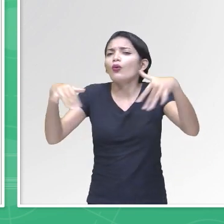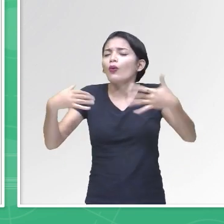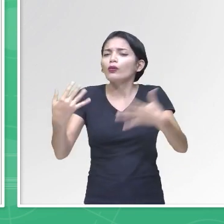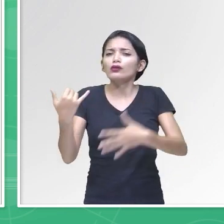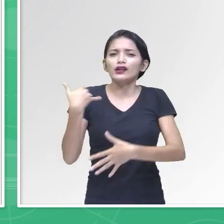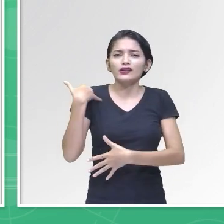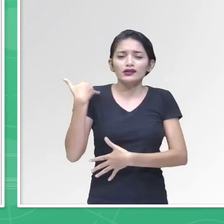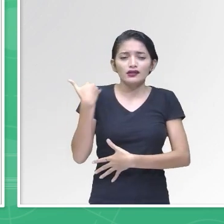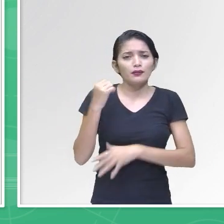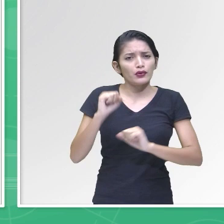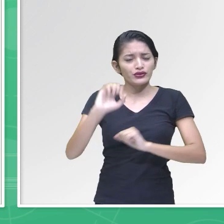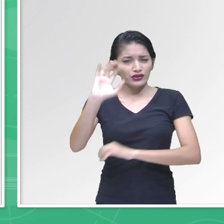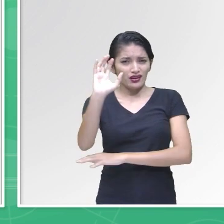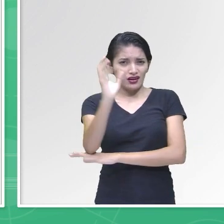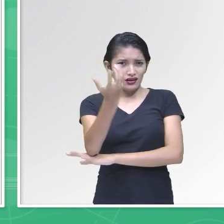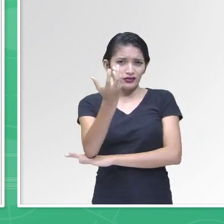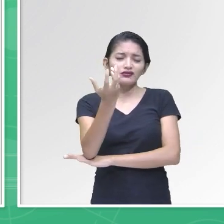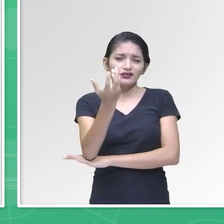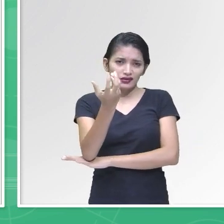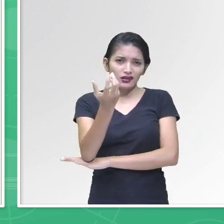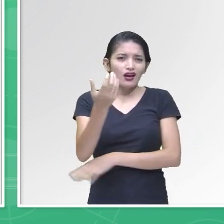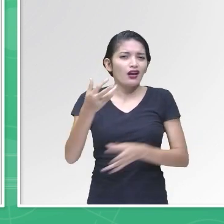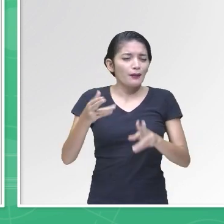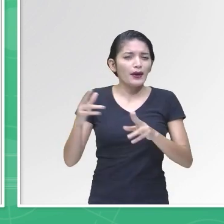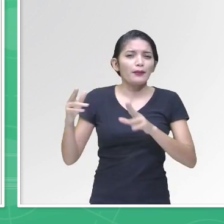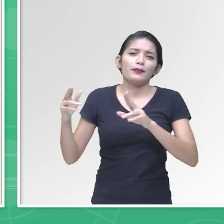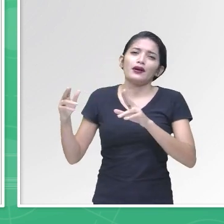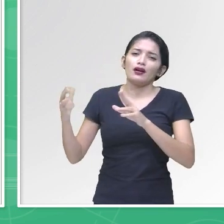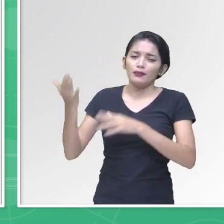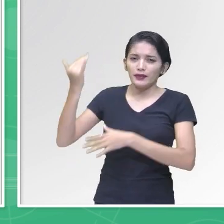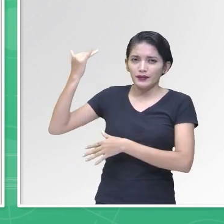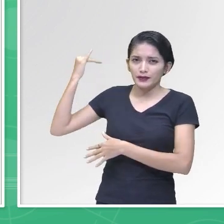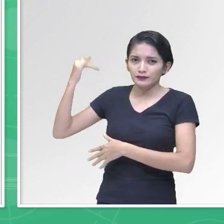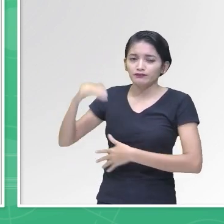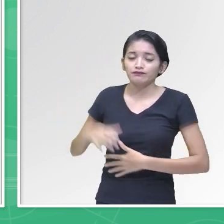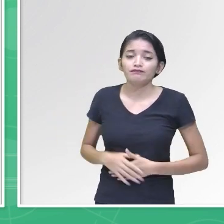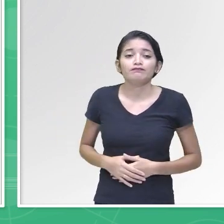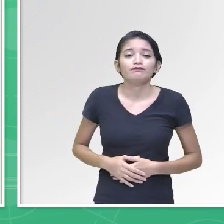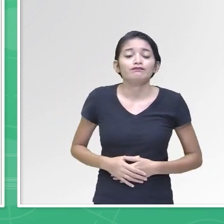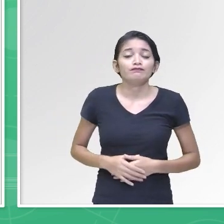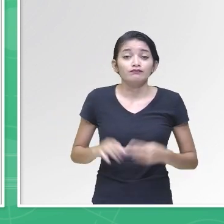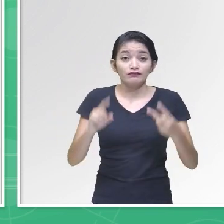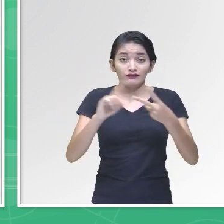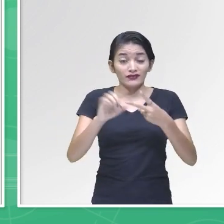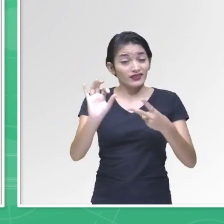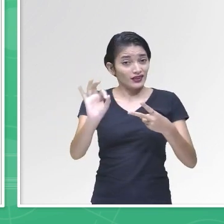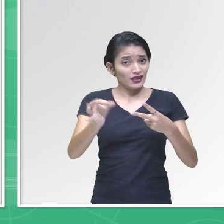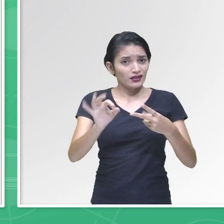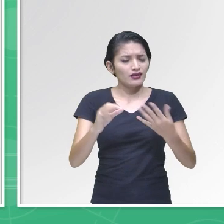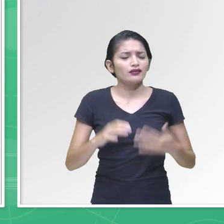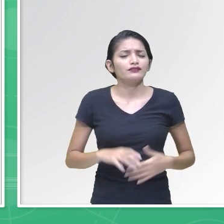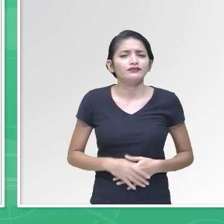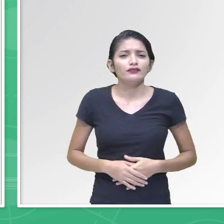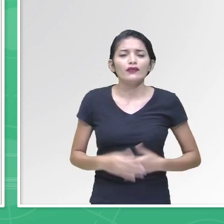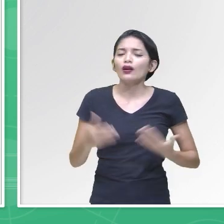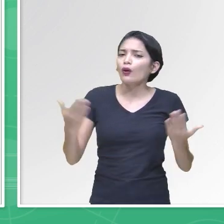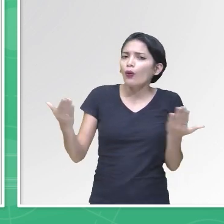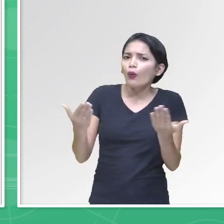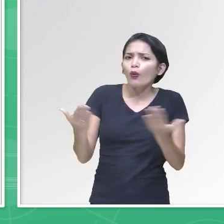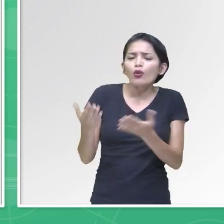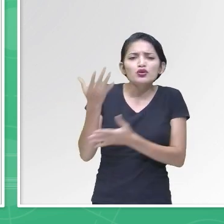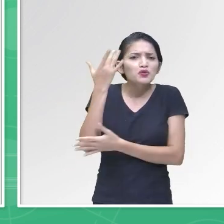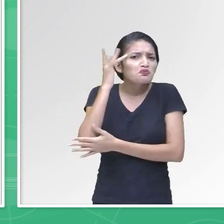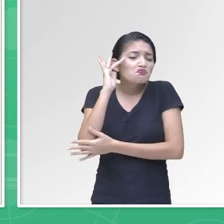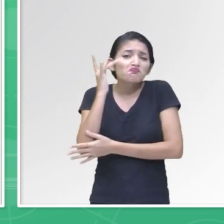ele pode ocorrer como no passado. Exato! Hoje em dia a gente não sabe mais dizer,